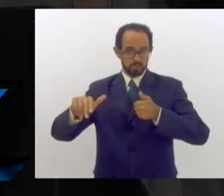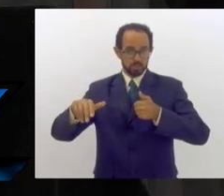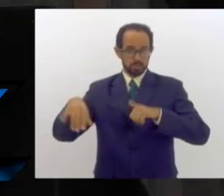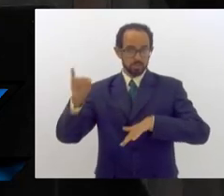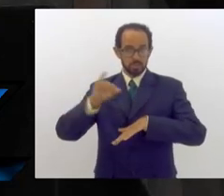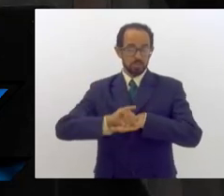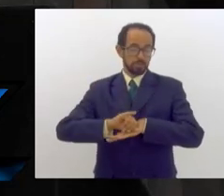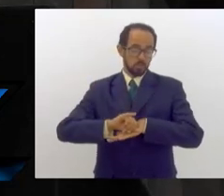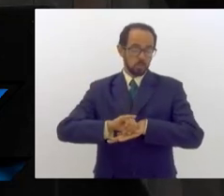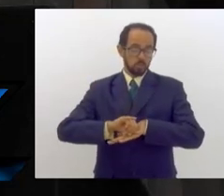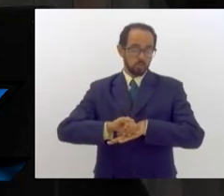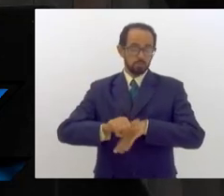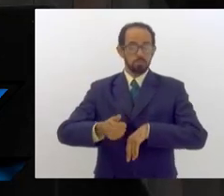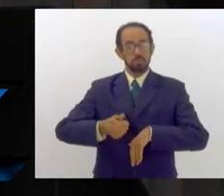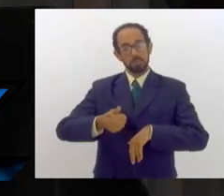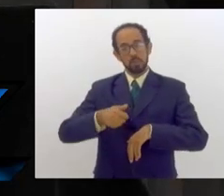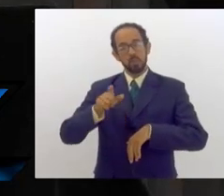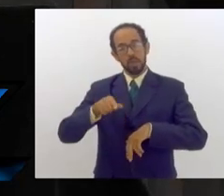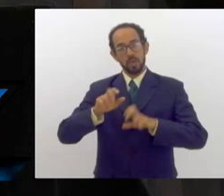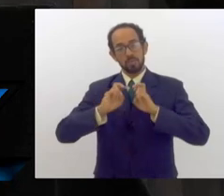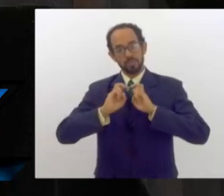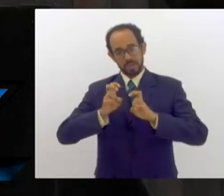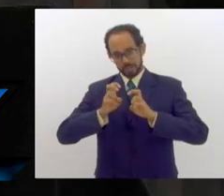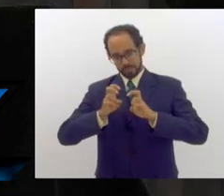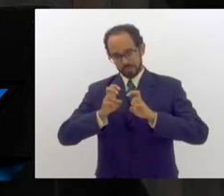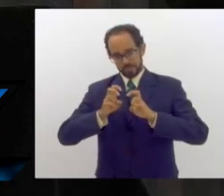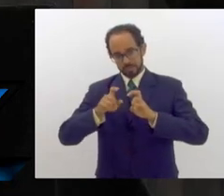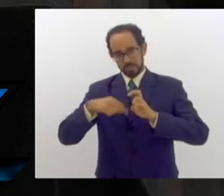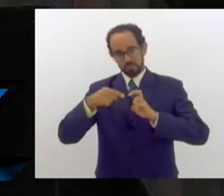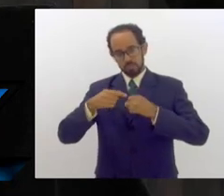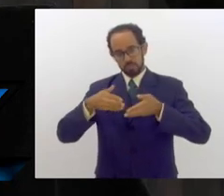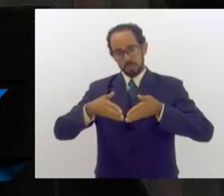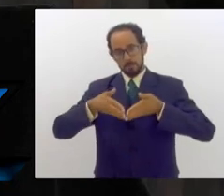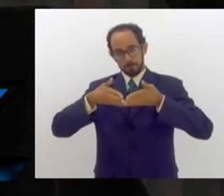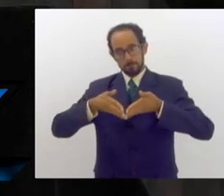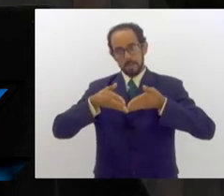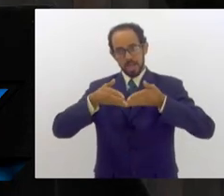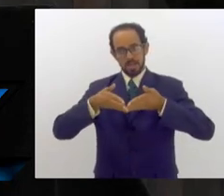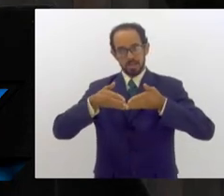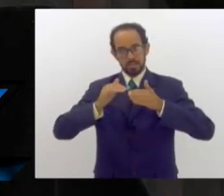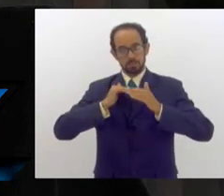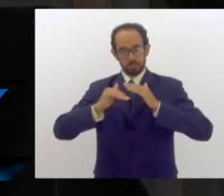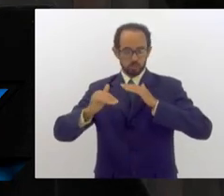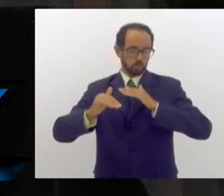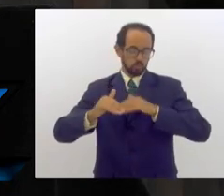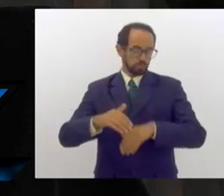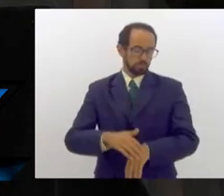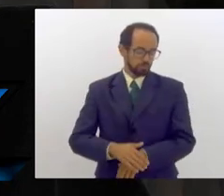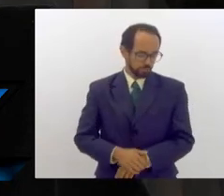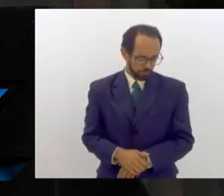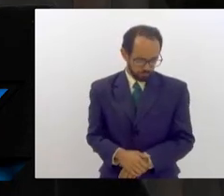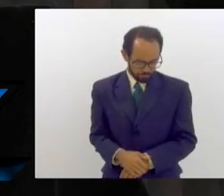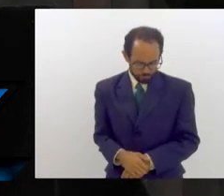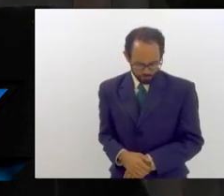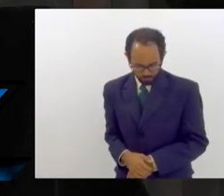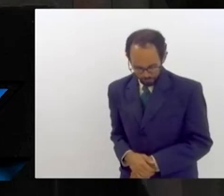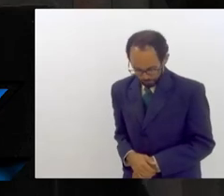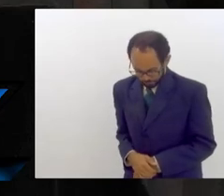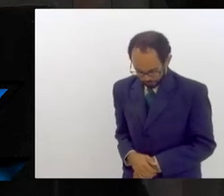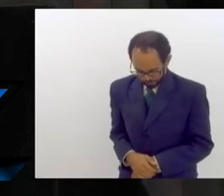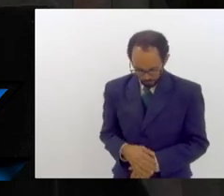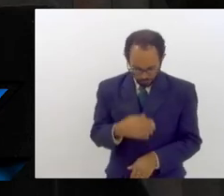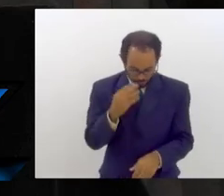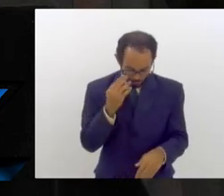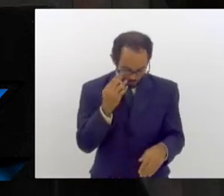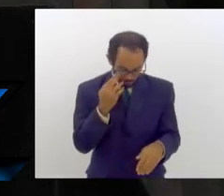Metropolitano é primeiro o trem barcas e metrô trem metrô e barcas como que era vossas excelências